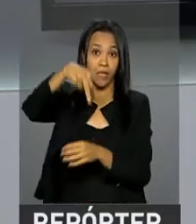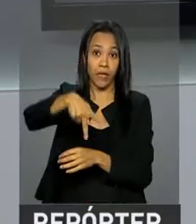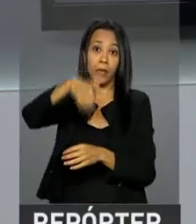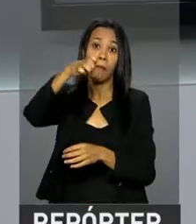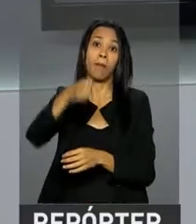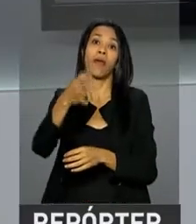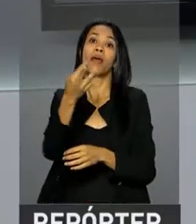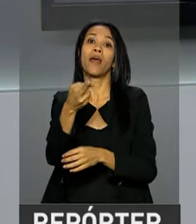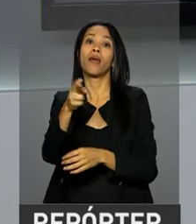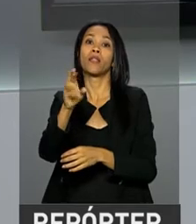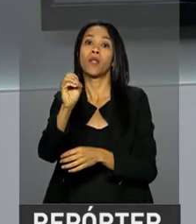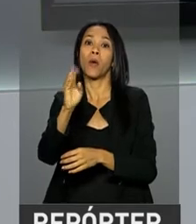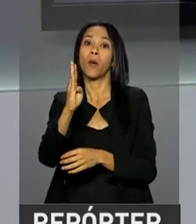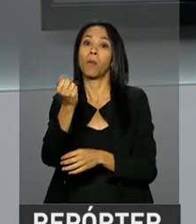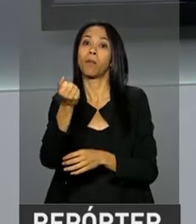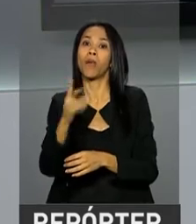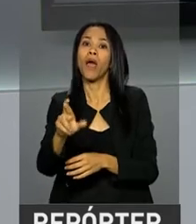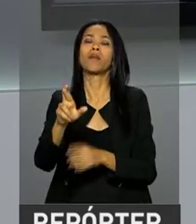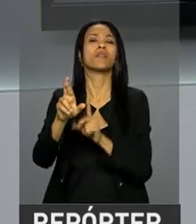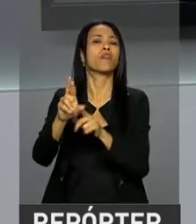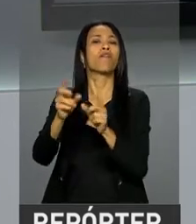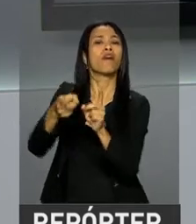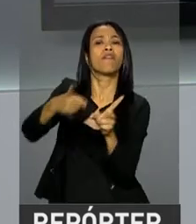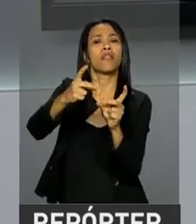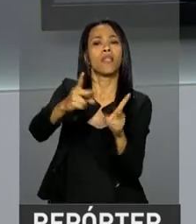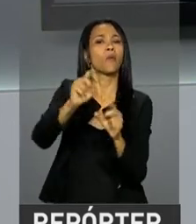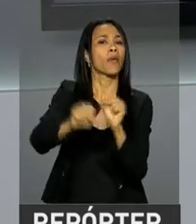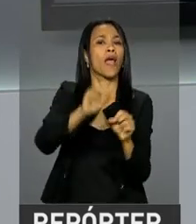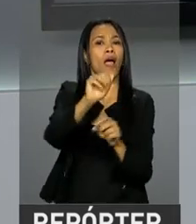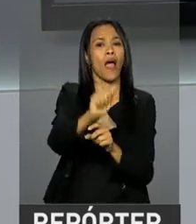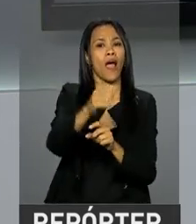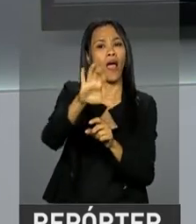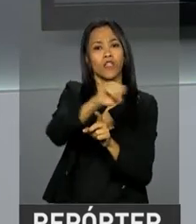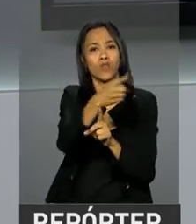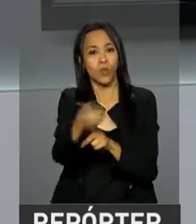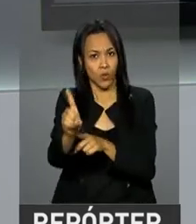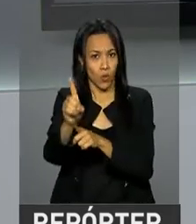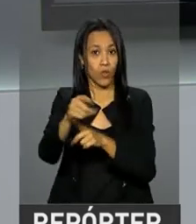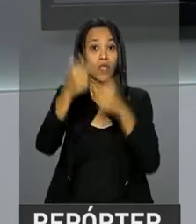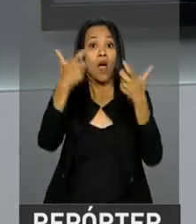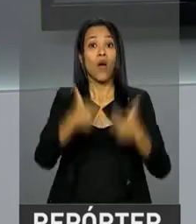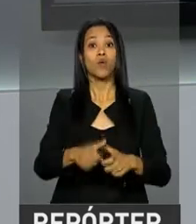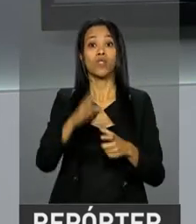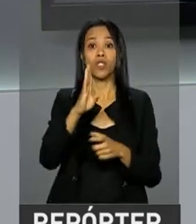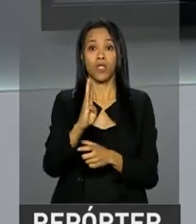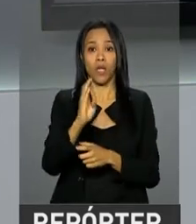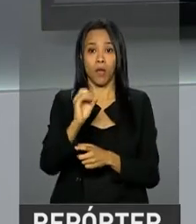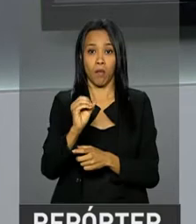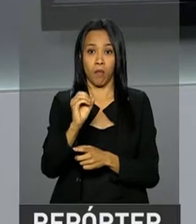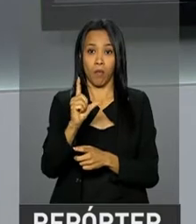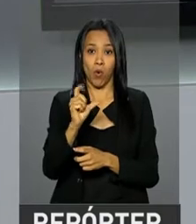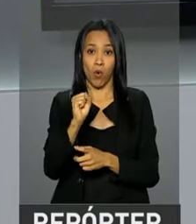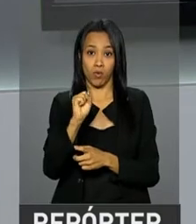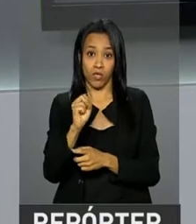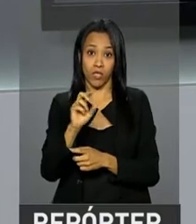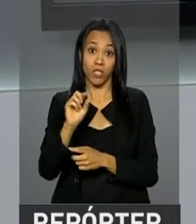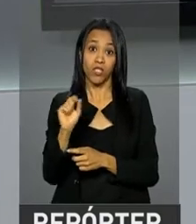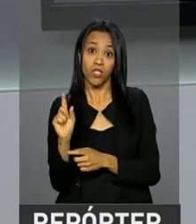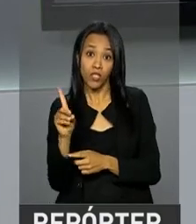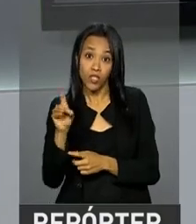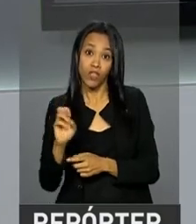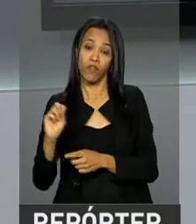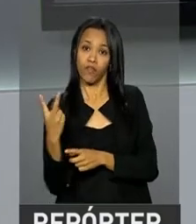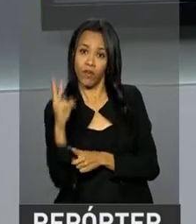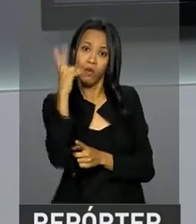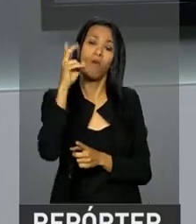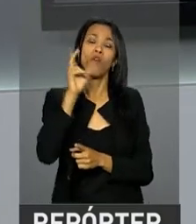BR Distribuidora, isto é, permitir que as ações da empresa sejam vendidas na Bolsa de Valores. A proposta foi encaminhada ao